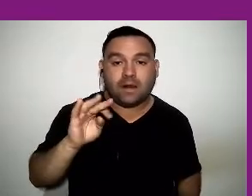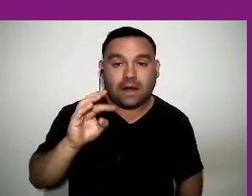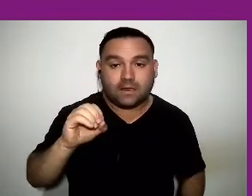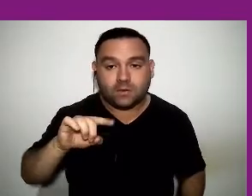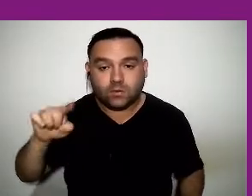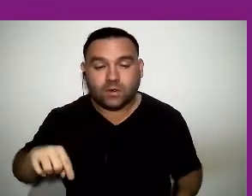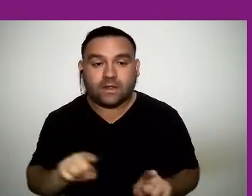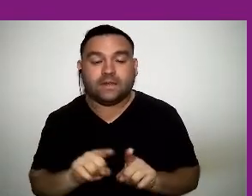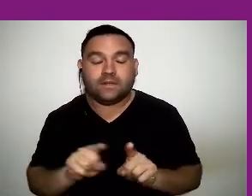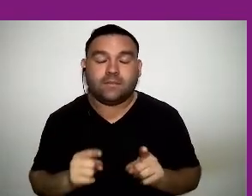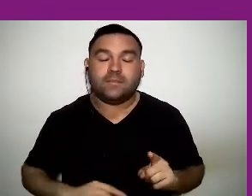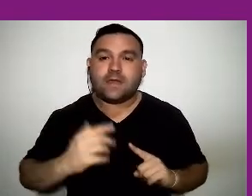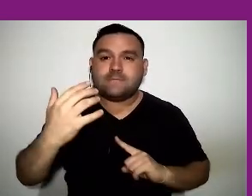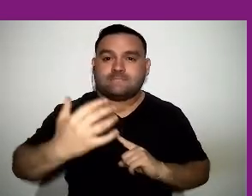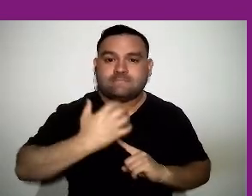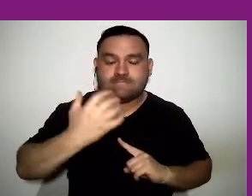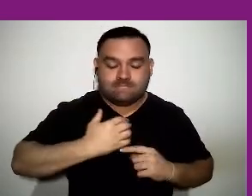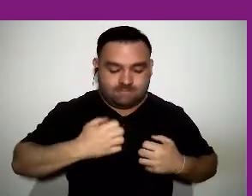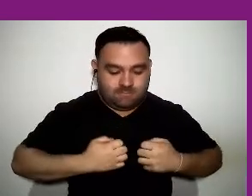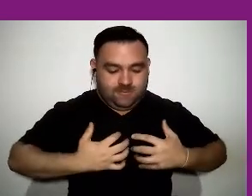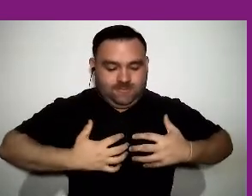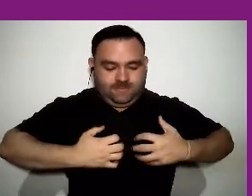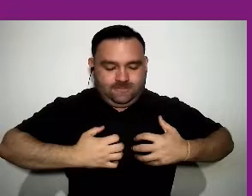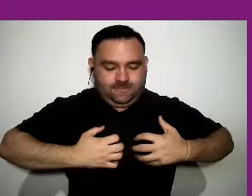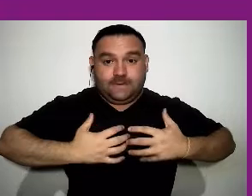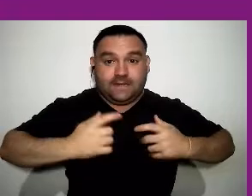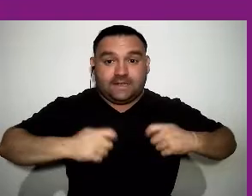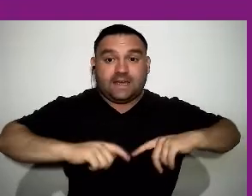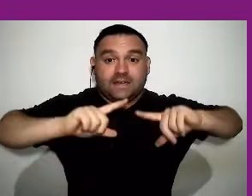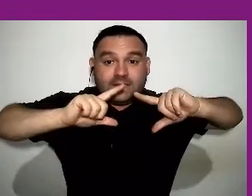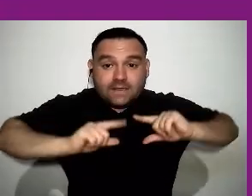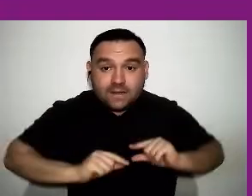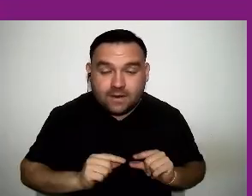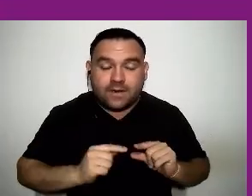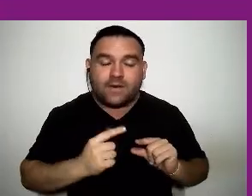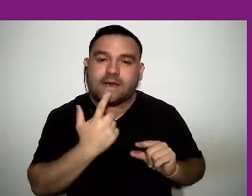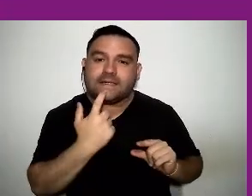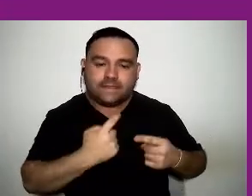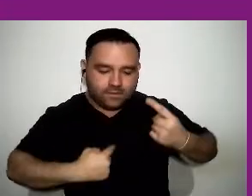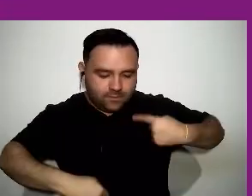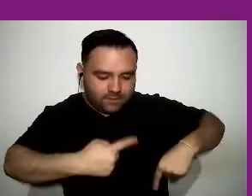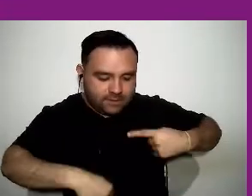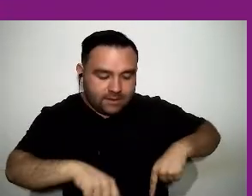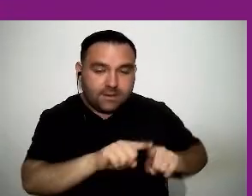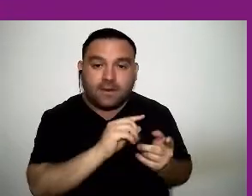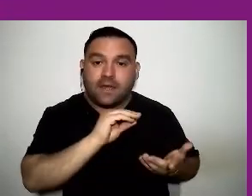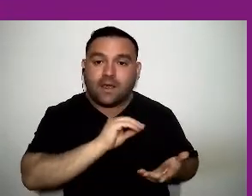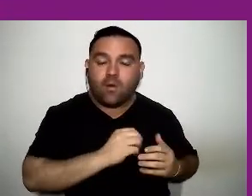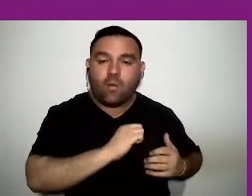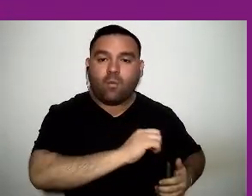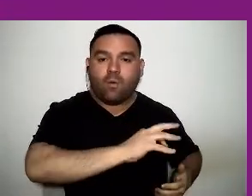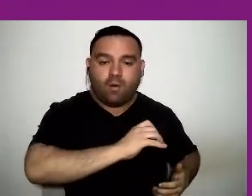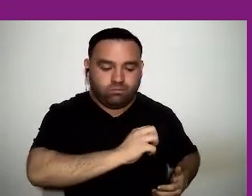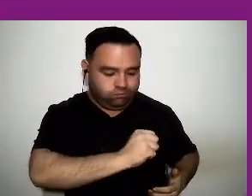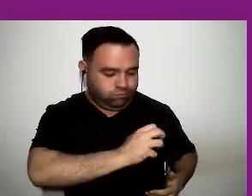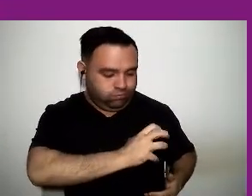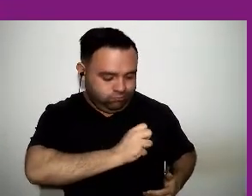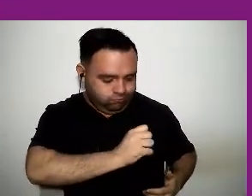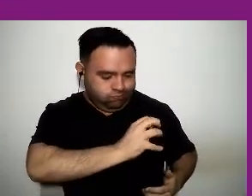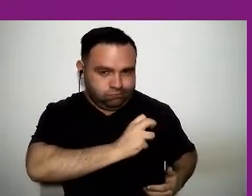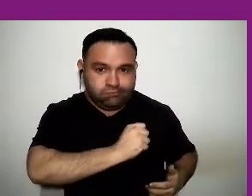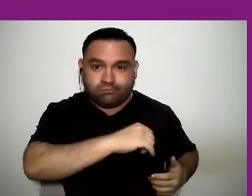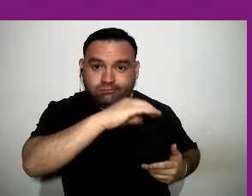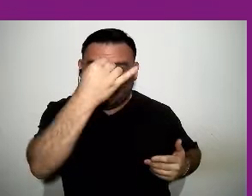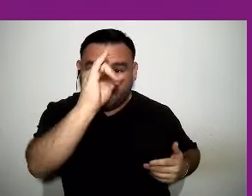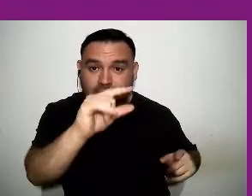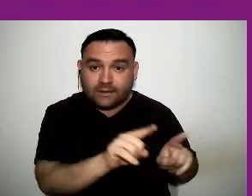aumento do driving pressure, você poderia ter uma diminuição do retorno venoso e do débito cardíaco, e isso sim